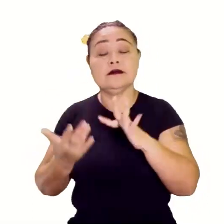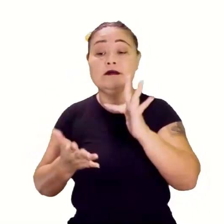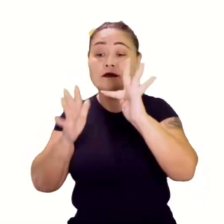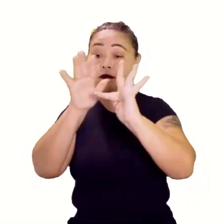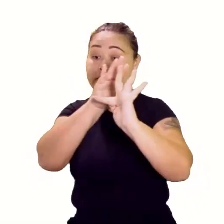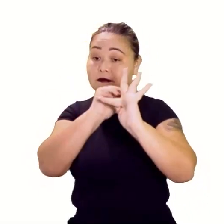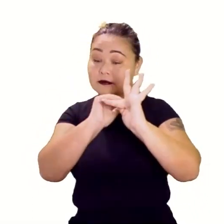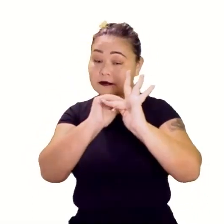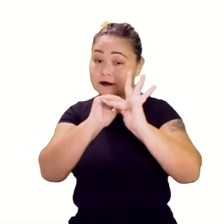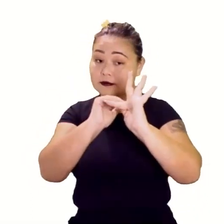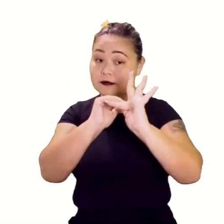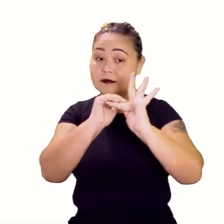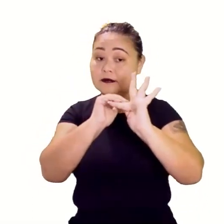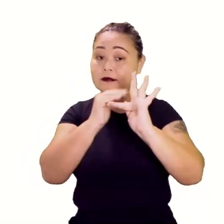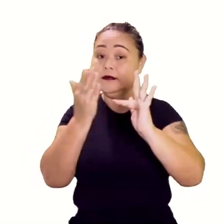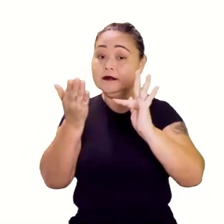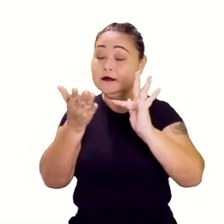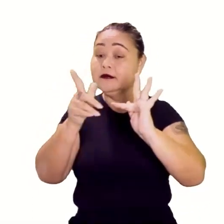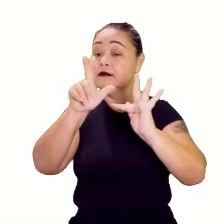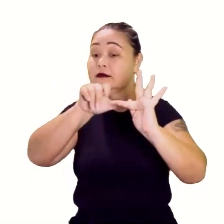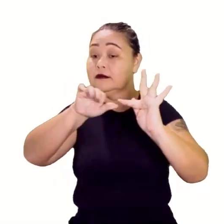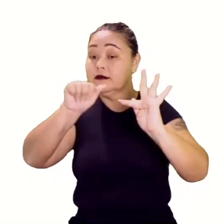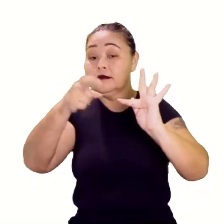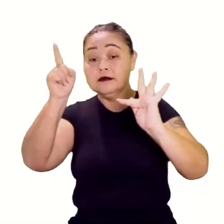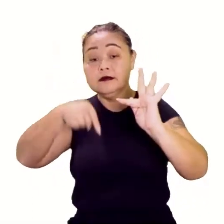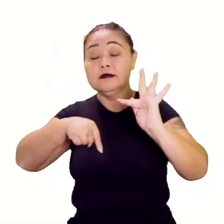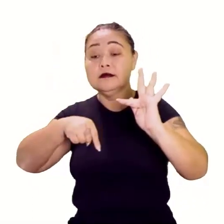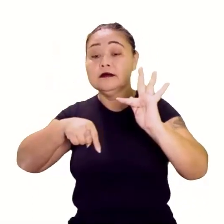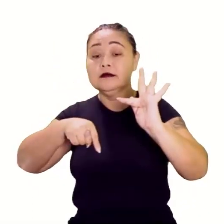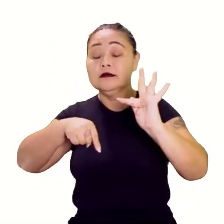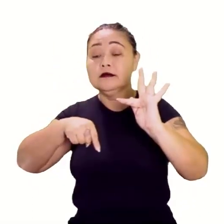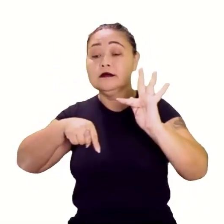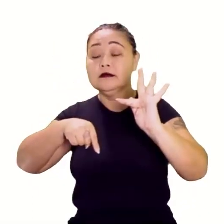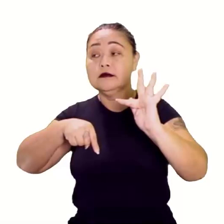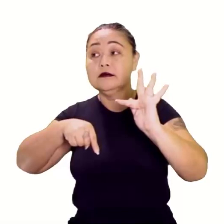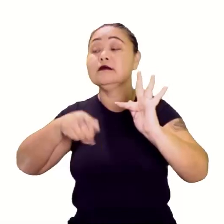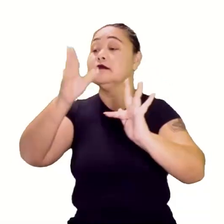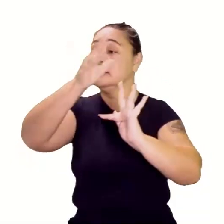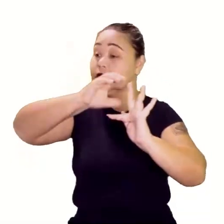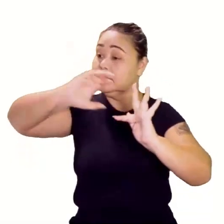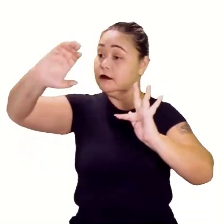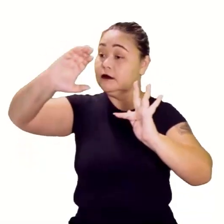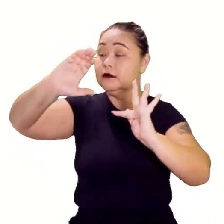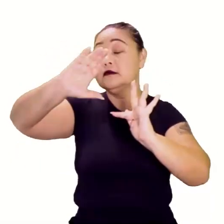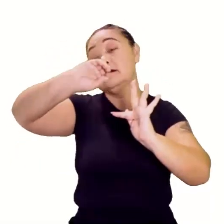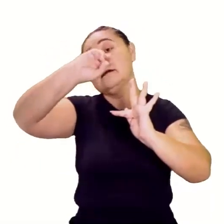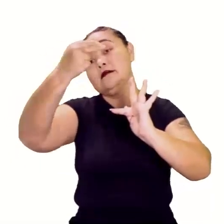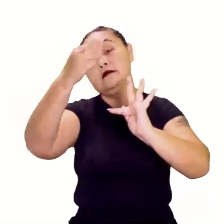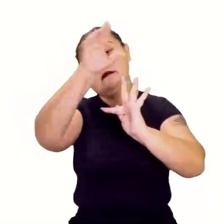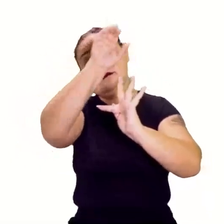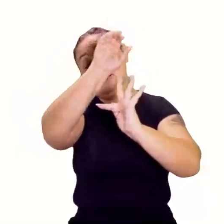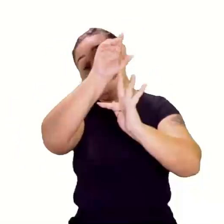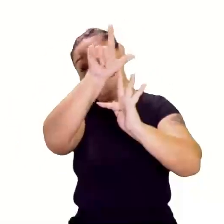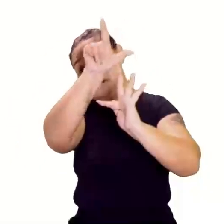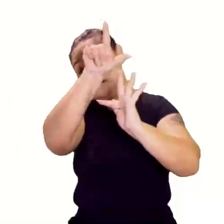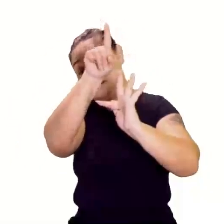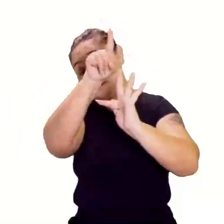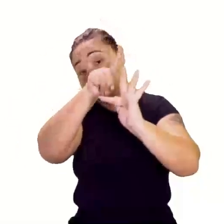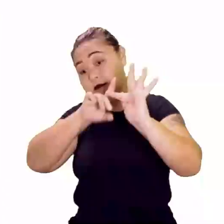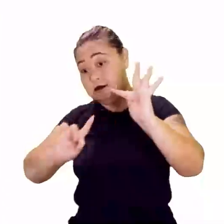nossa função é com base em logarítmico, ela é crescente ou